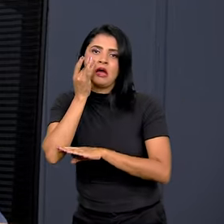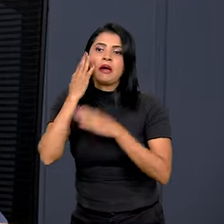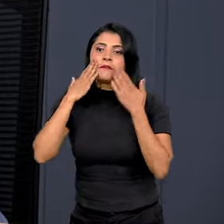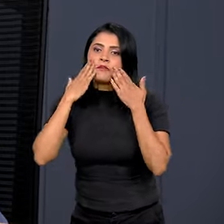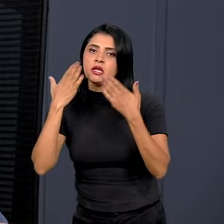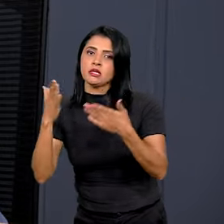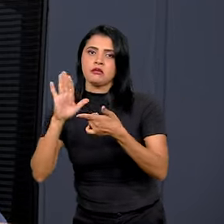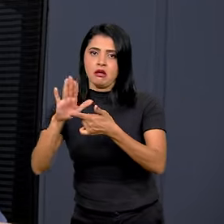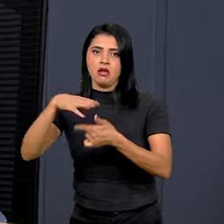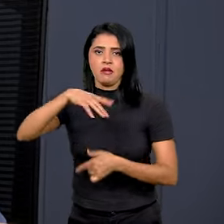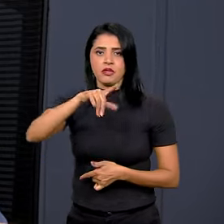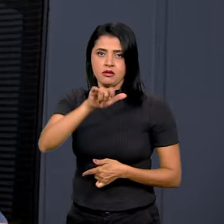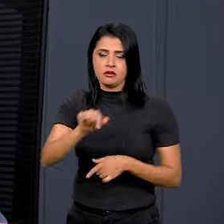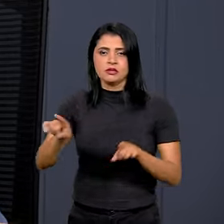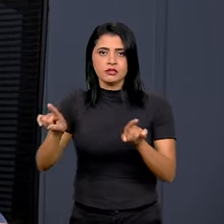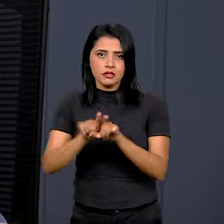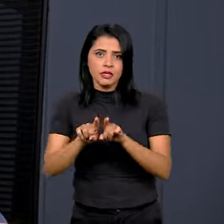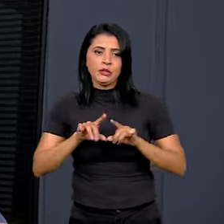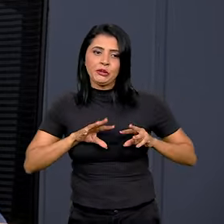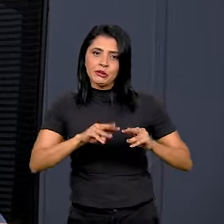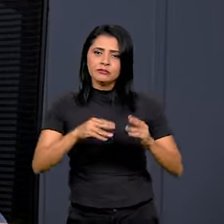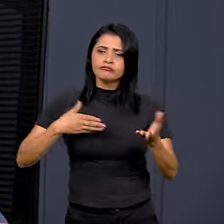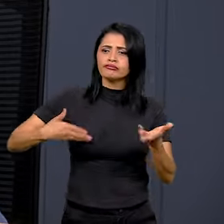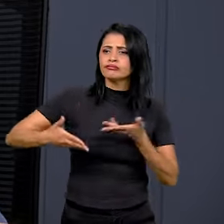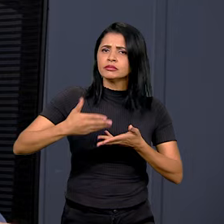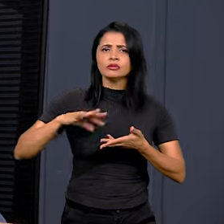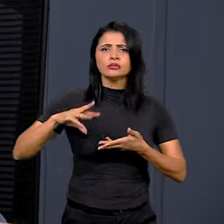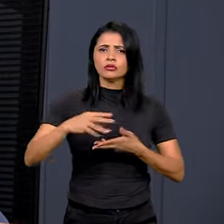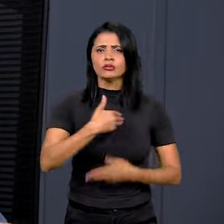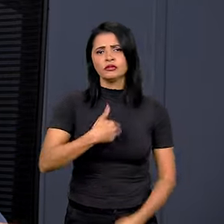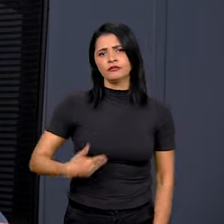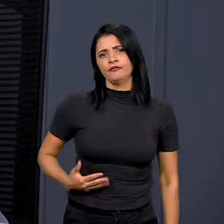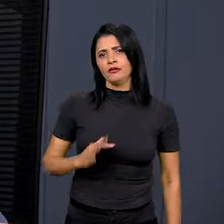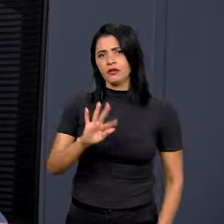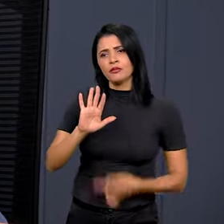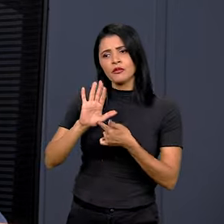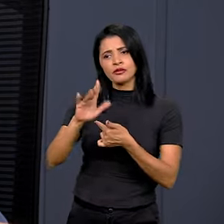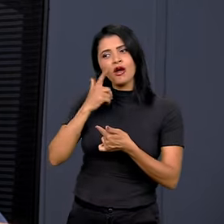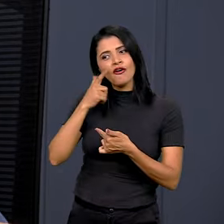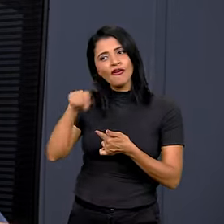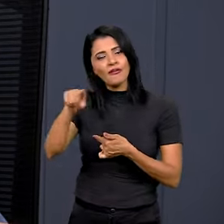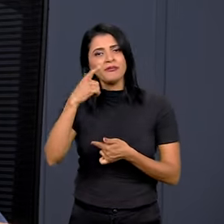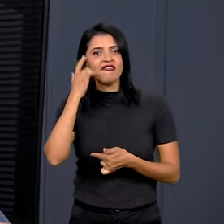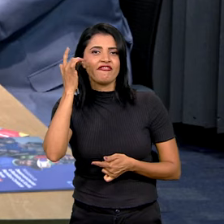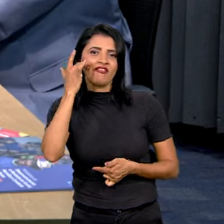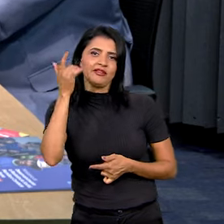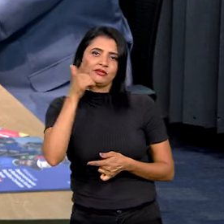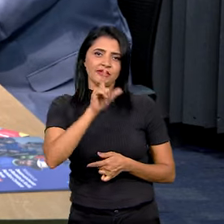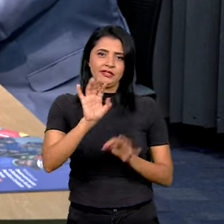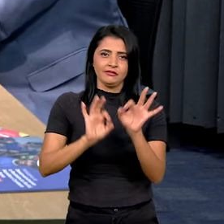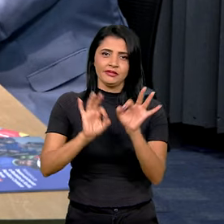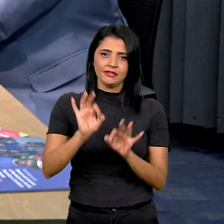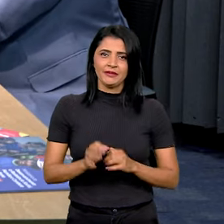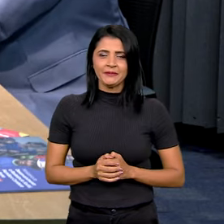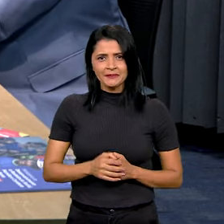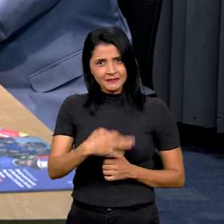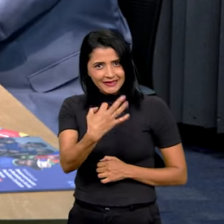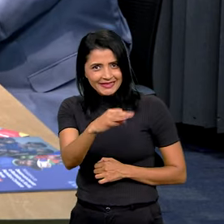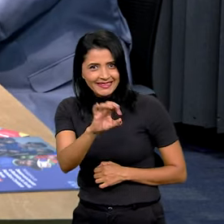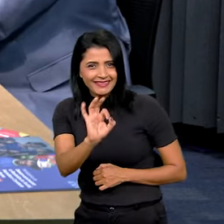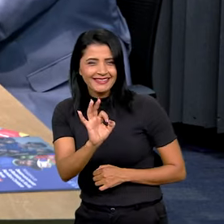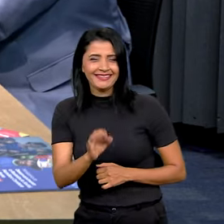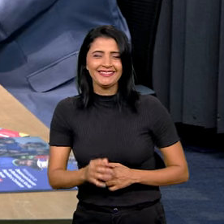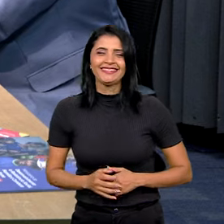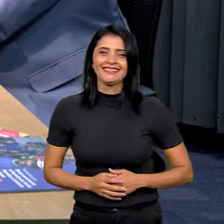alguma forma apresentar a cara não só do MDS mas uma cara de uma articulação de todo o Governo Federal para que aquilo seja cada vez mais bem estruturado tá dando